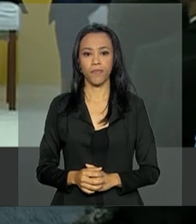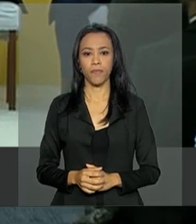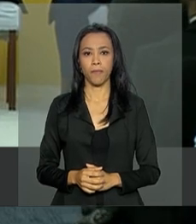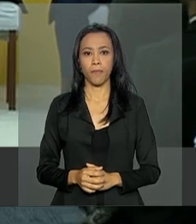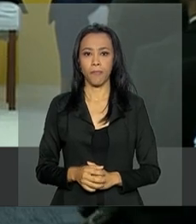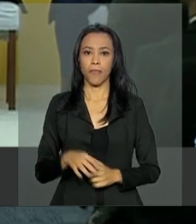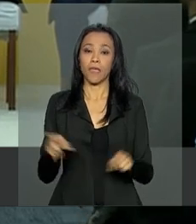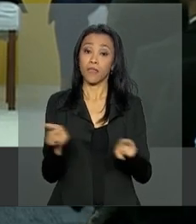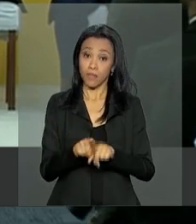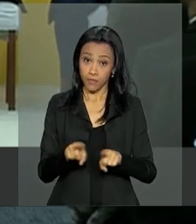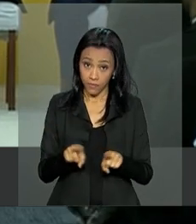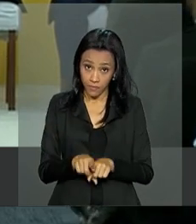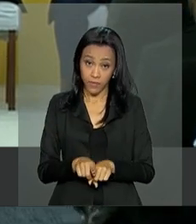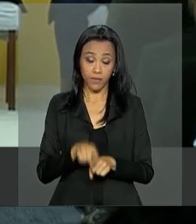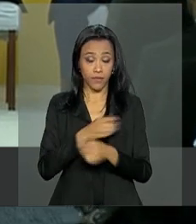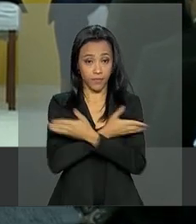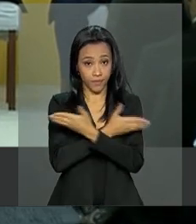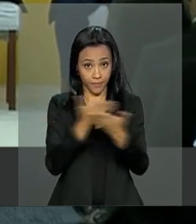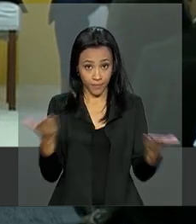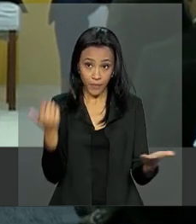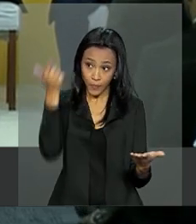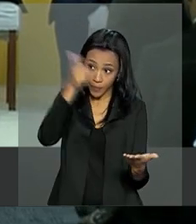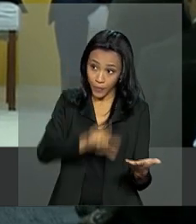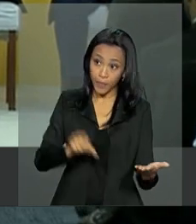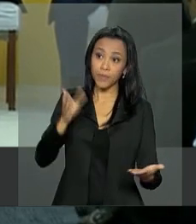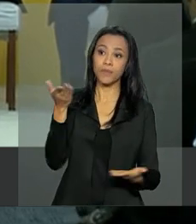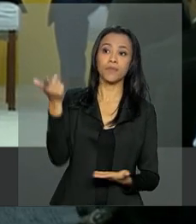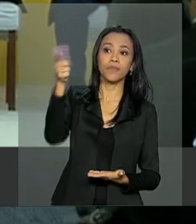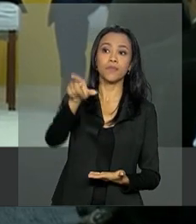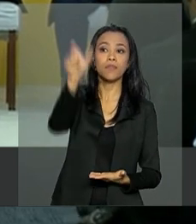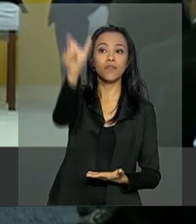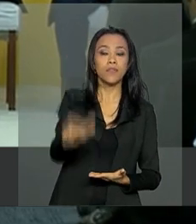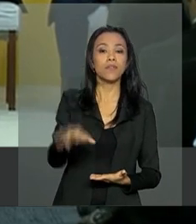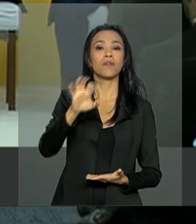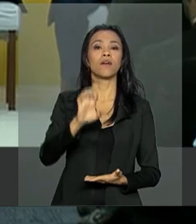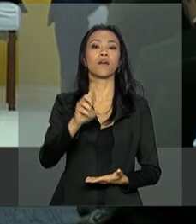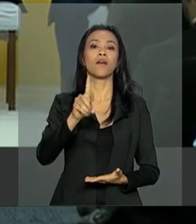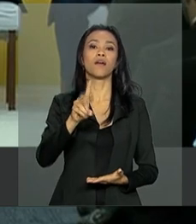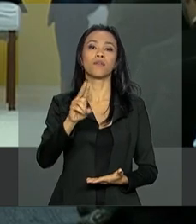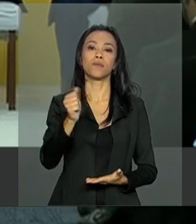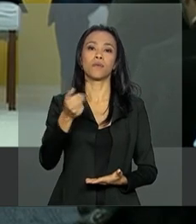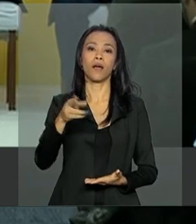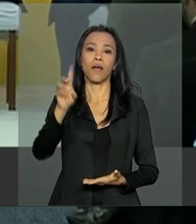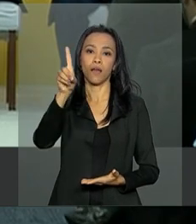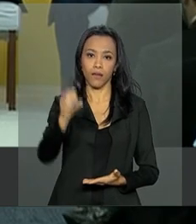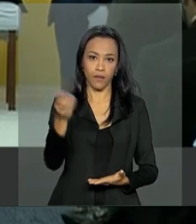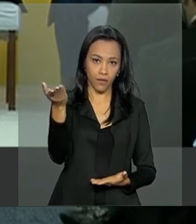De igual maneira, meus senhores e minhas senhoras, o Eduardo Guardia. Eduardo Guardia, desde o início da nossa gestão,